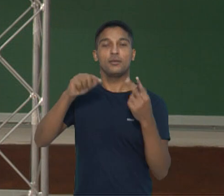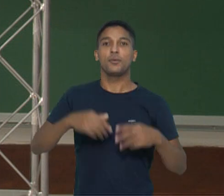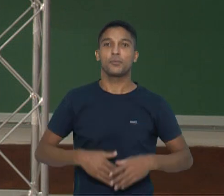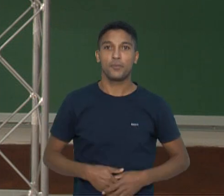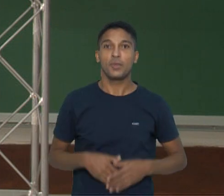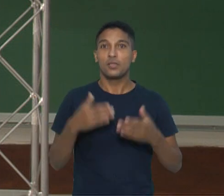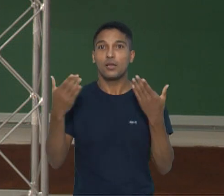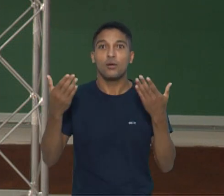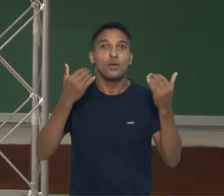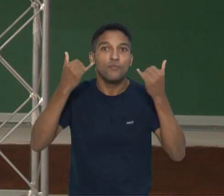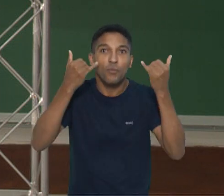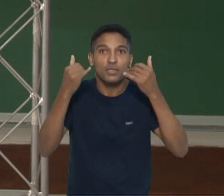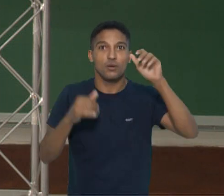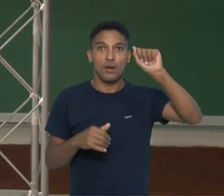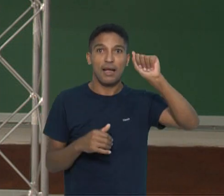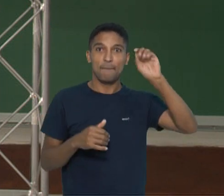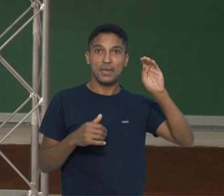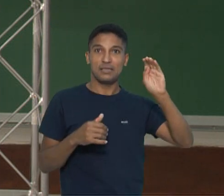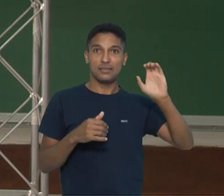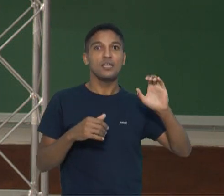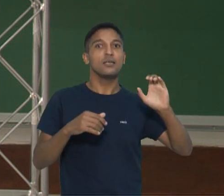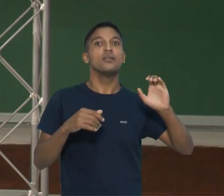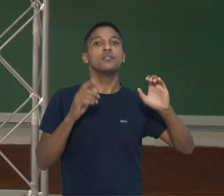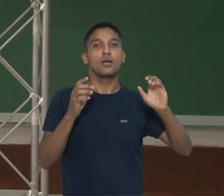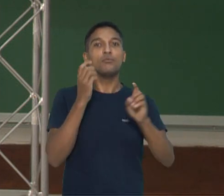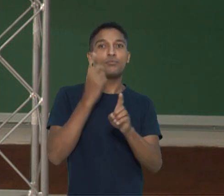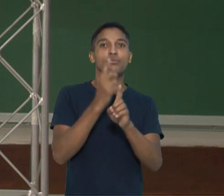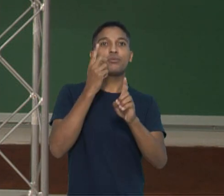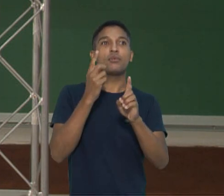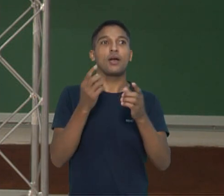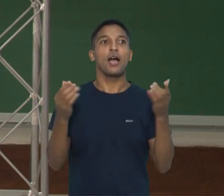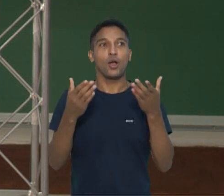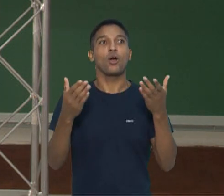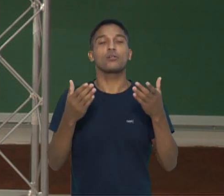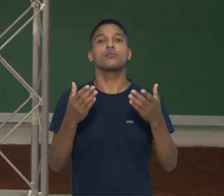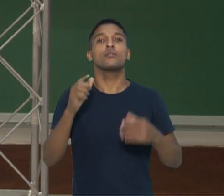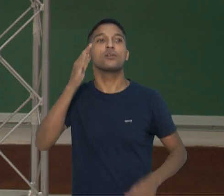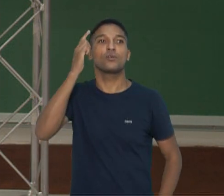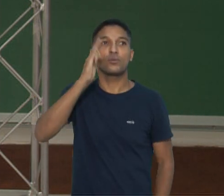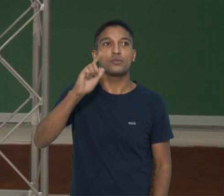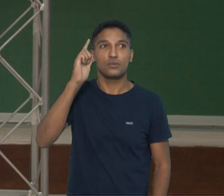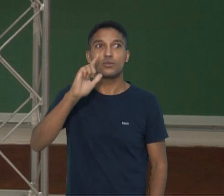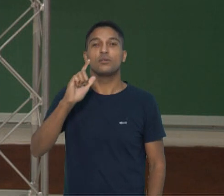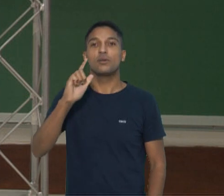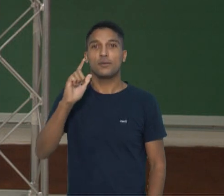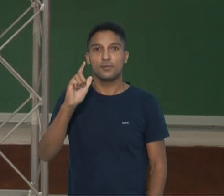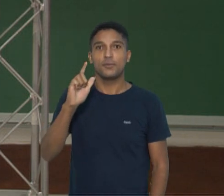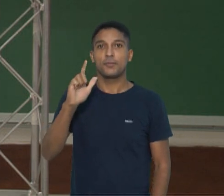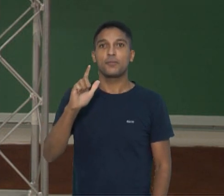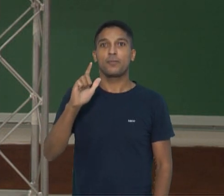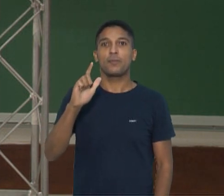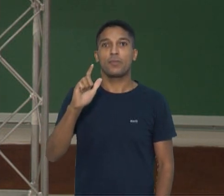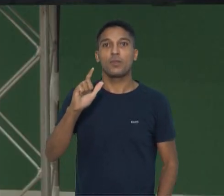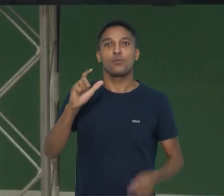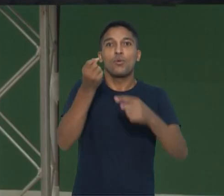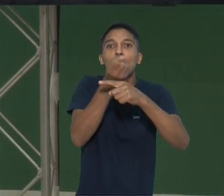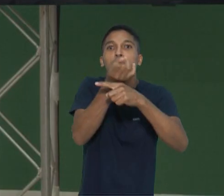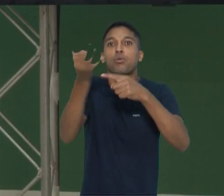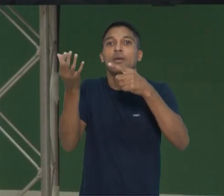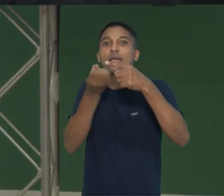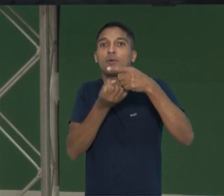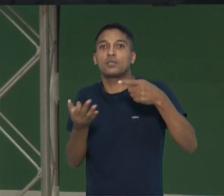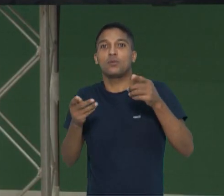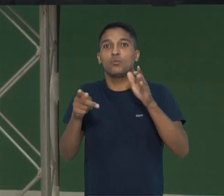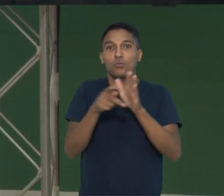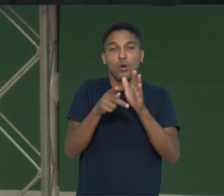as informações de A, B e C, nós conseguimos escrever a equação dessa hipérbole, lembrando que os focos estão sobre